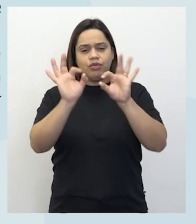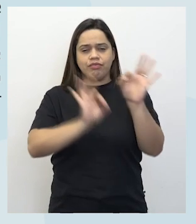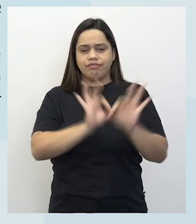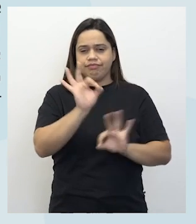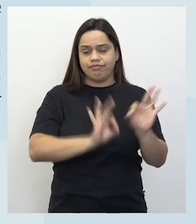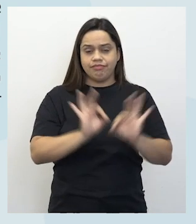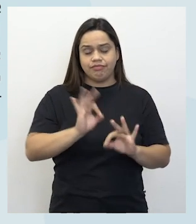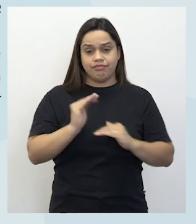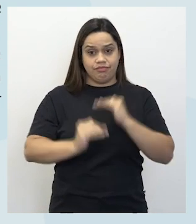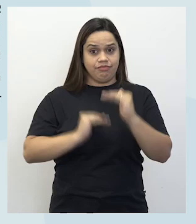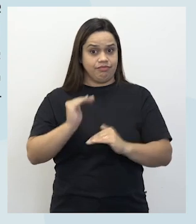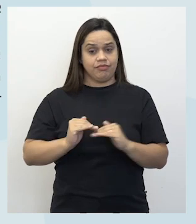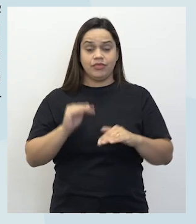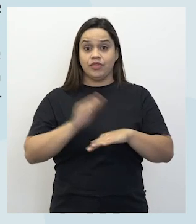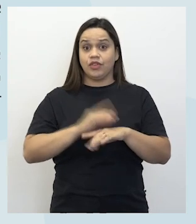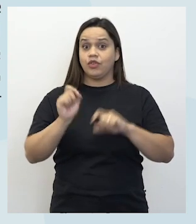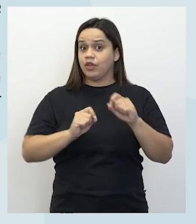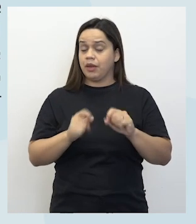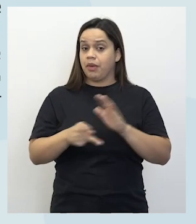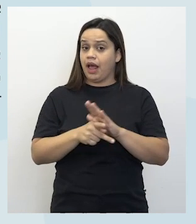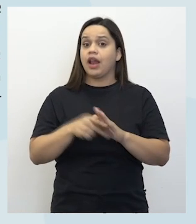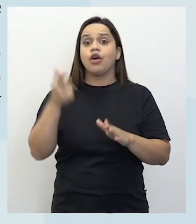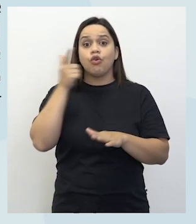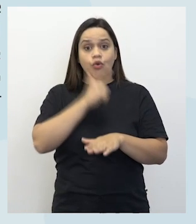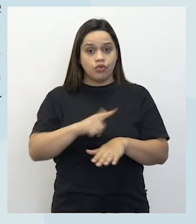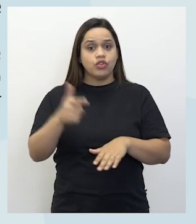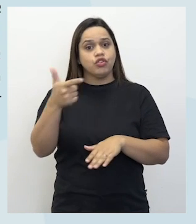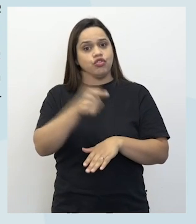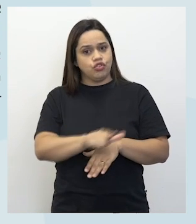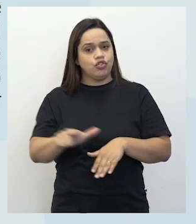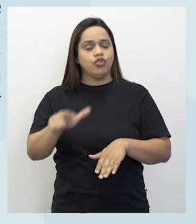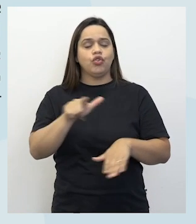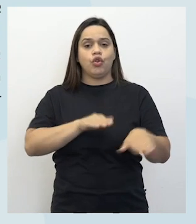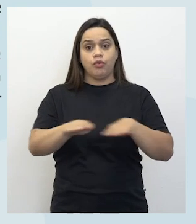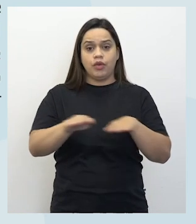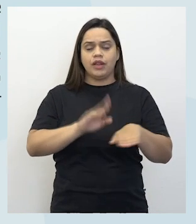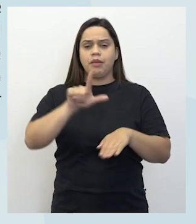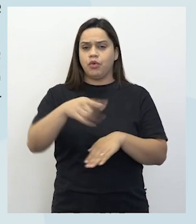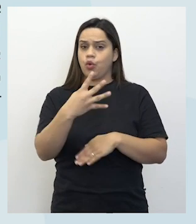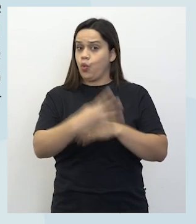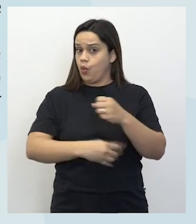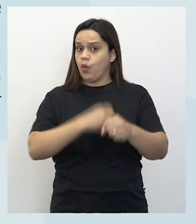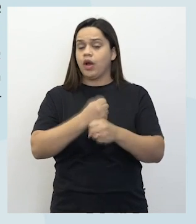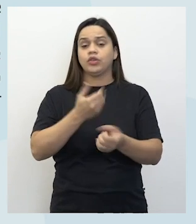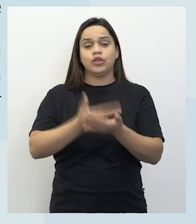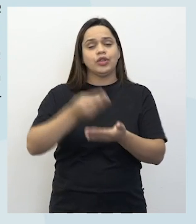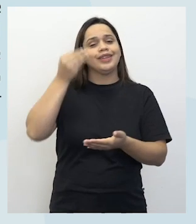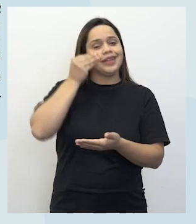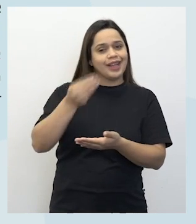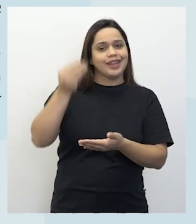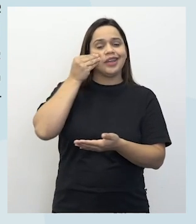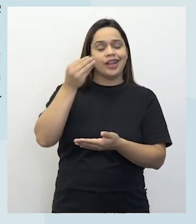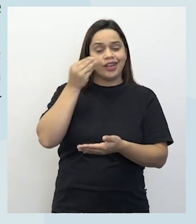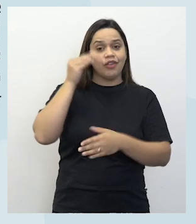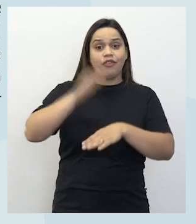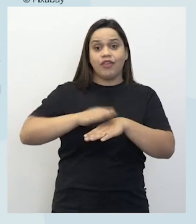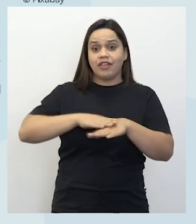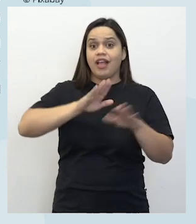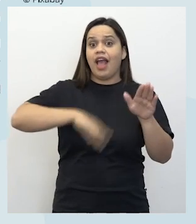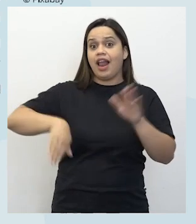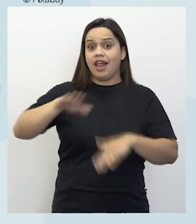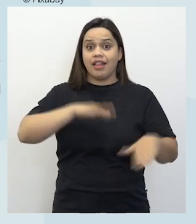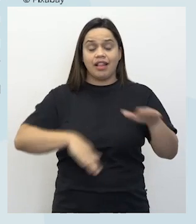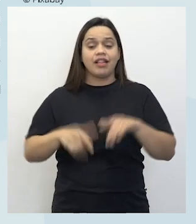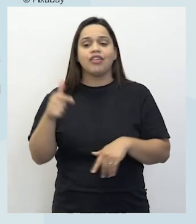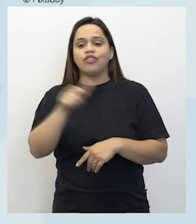que desenvolveram sua mobilidade. Após 4 anos de estudo e várias tentativas que a fizeram nadar com segurança